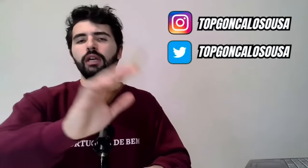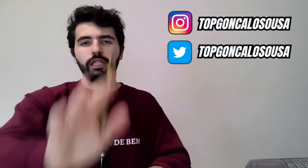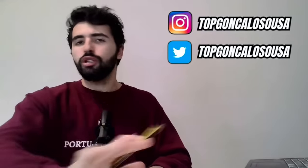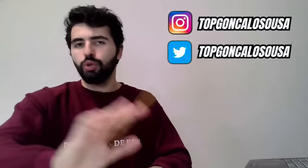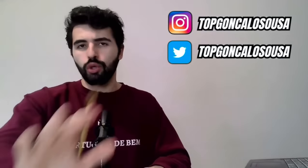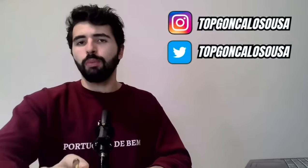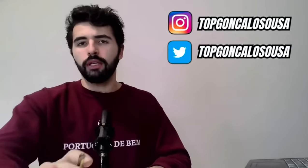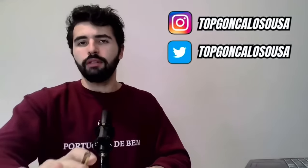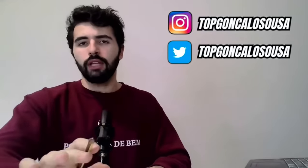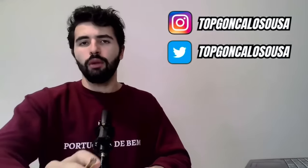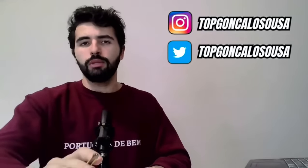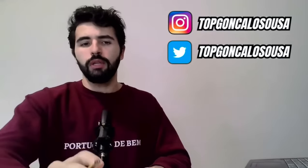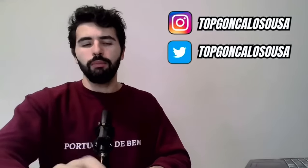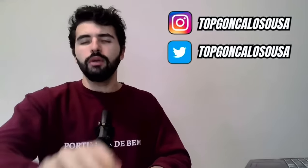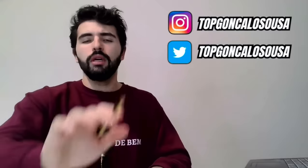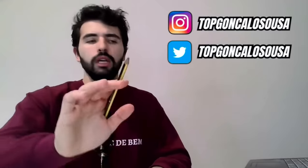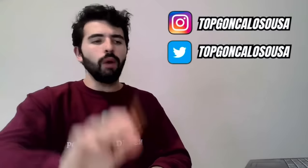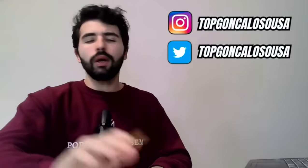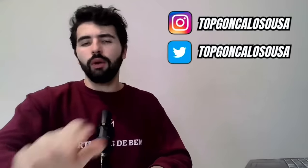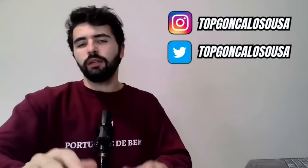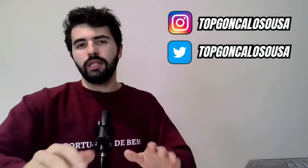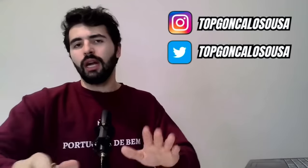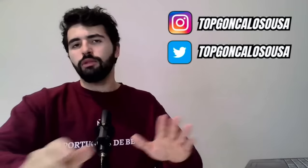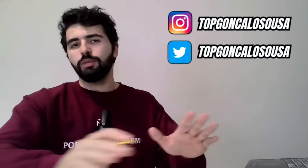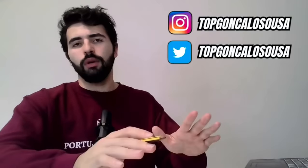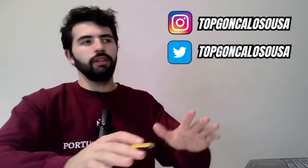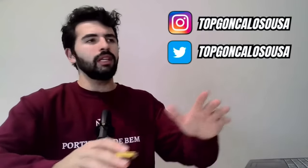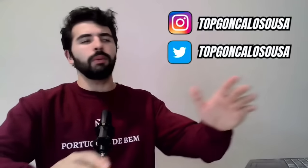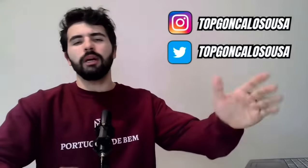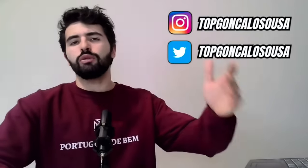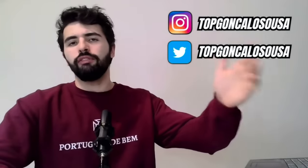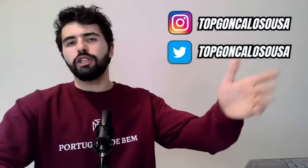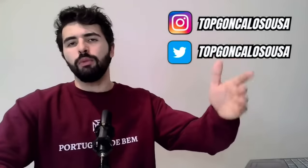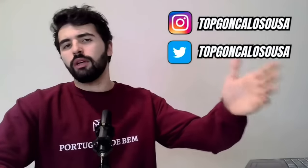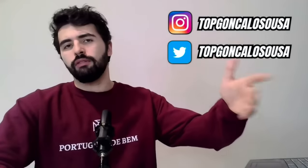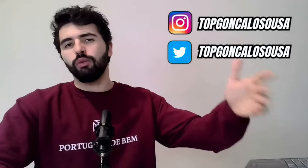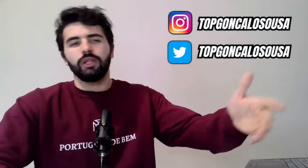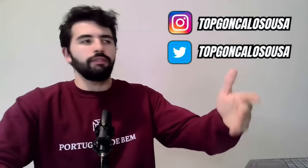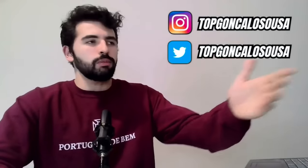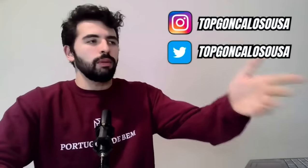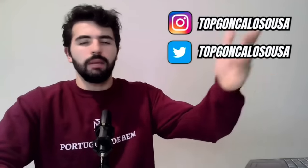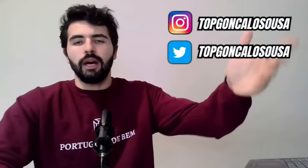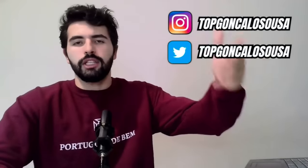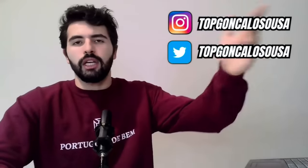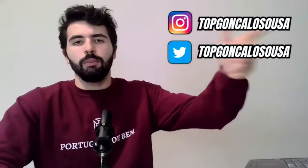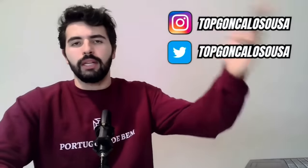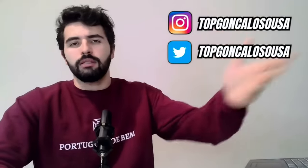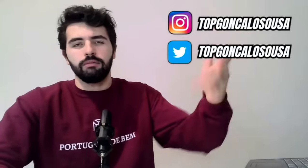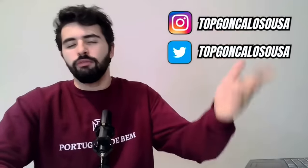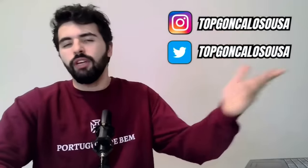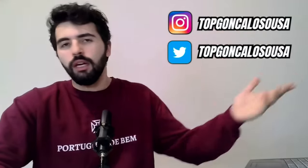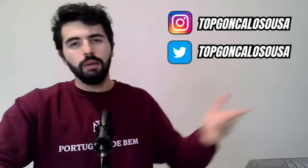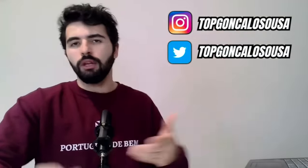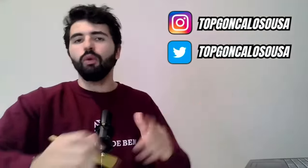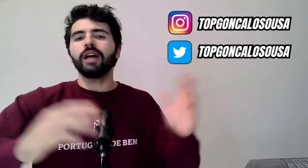ISO as duas coisas podem ser verdade ao mesmo tempo não é correto nós andarmos a Expor a vida ainda para mais com fidos menores a fim do Rui tavar pelo menos na imagem aquilo parece